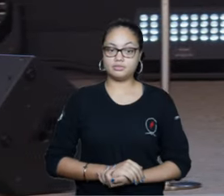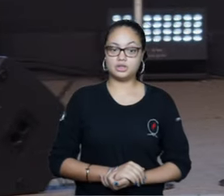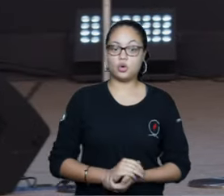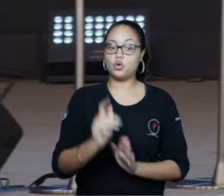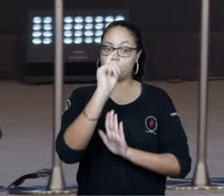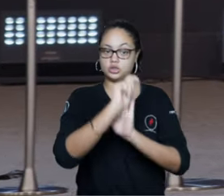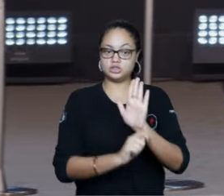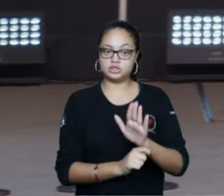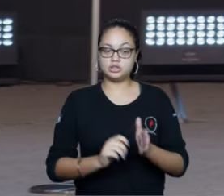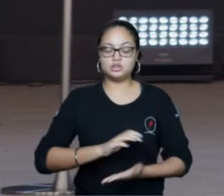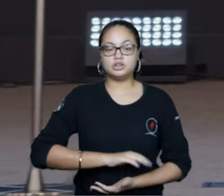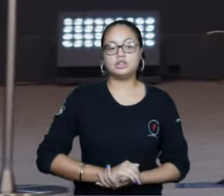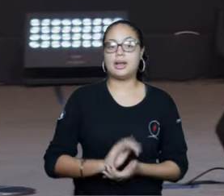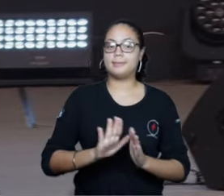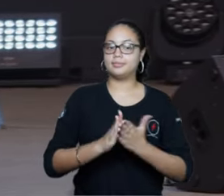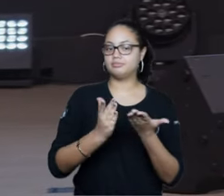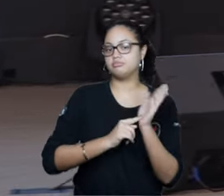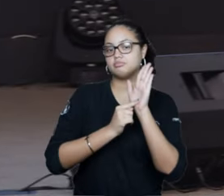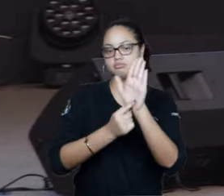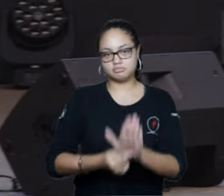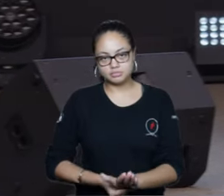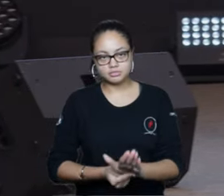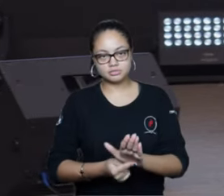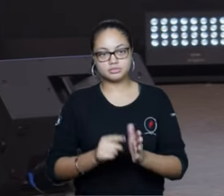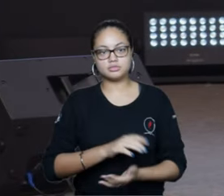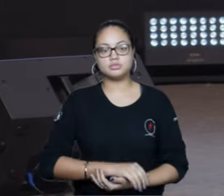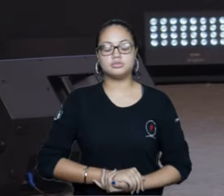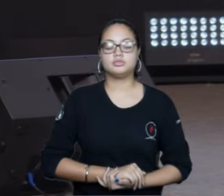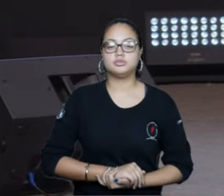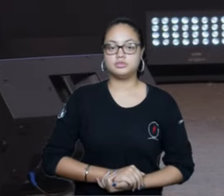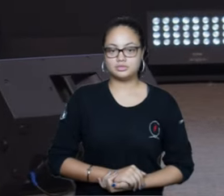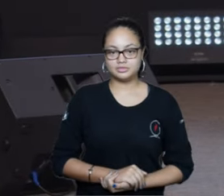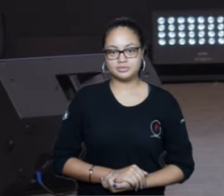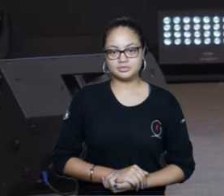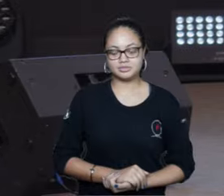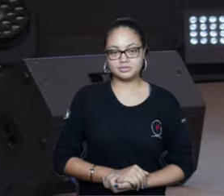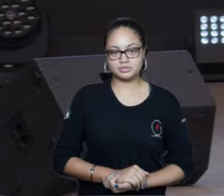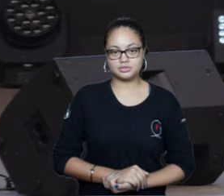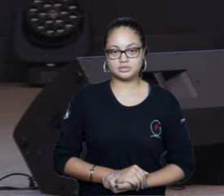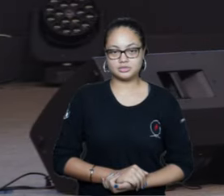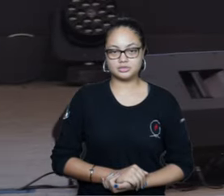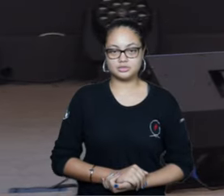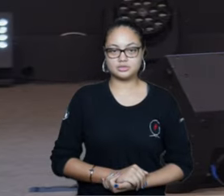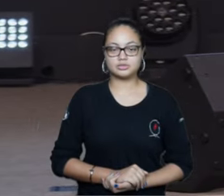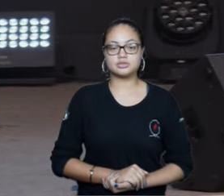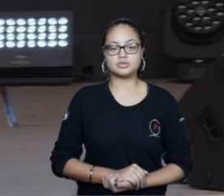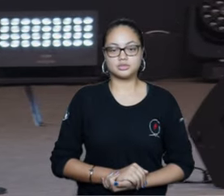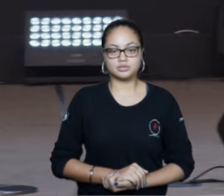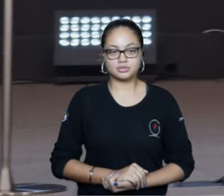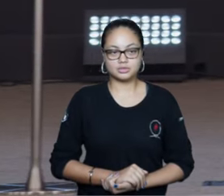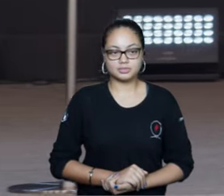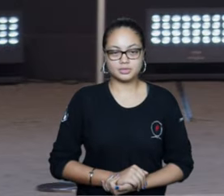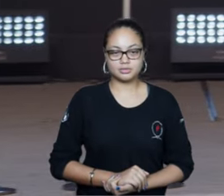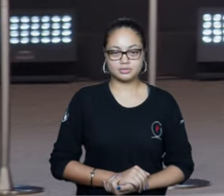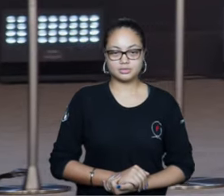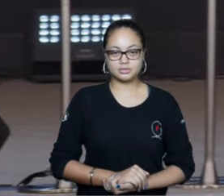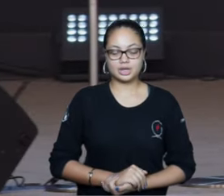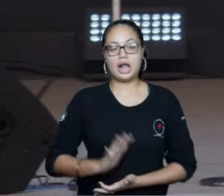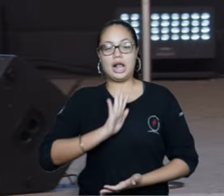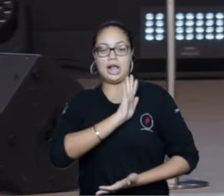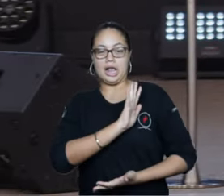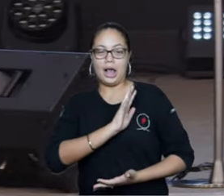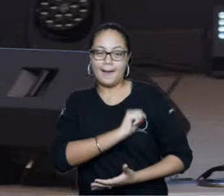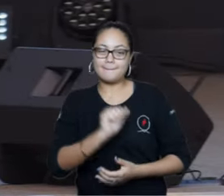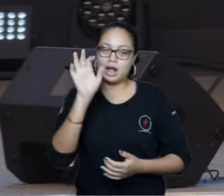vou dar o teste em Colossenses 3 a partir do Versículo 13 revesti-vos como Santos eleitos